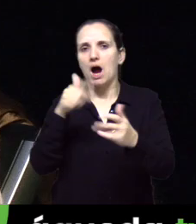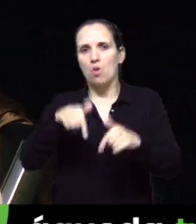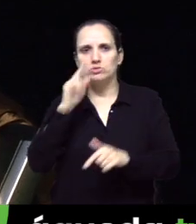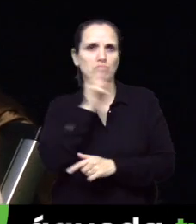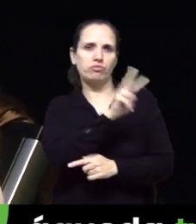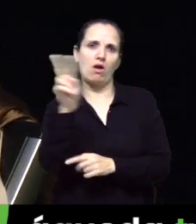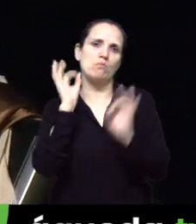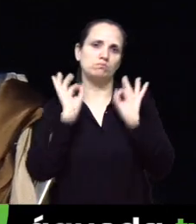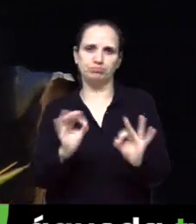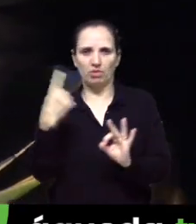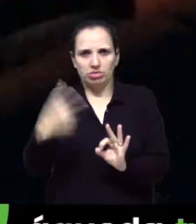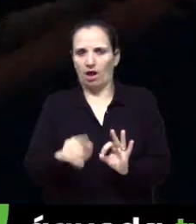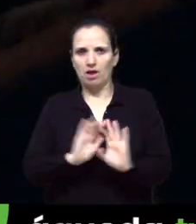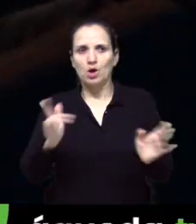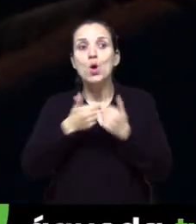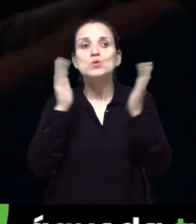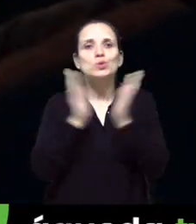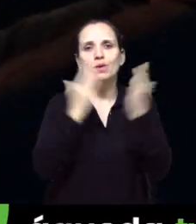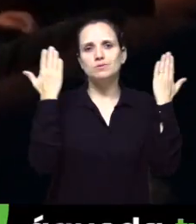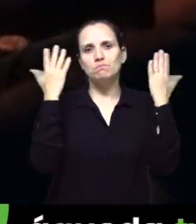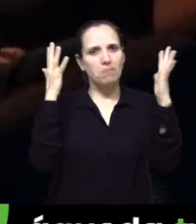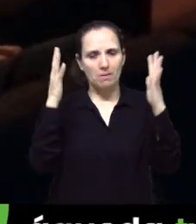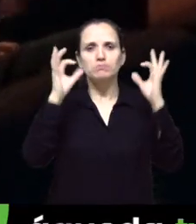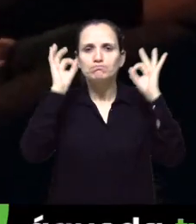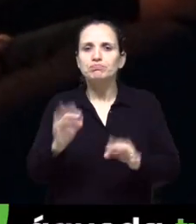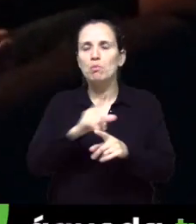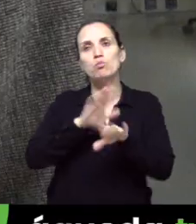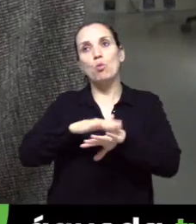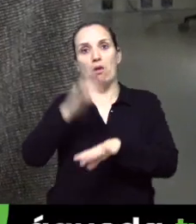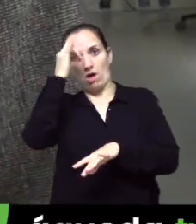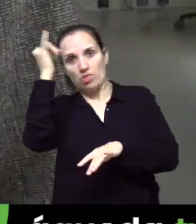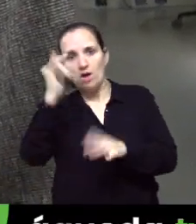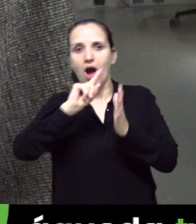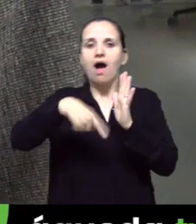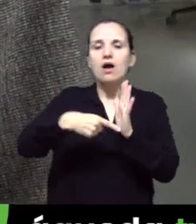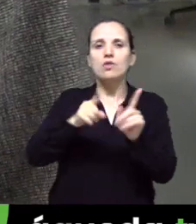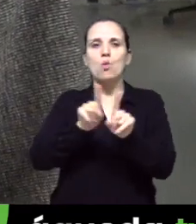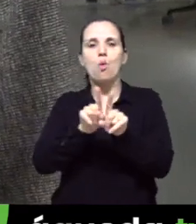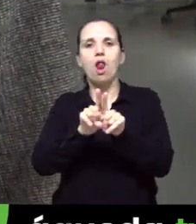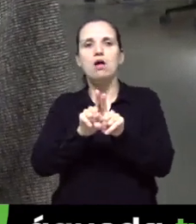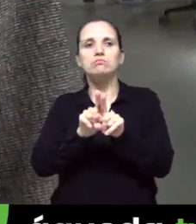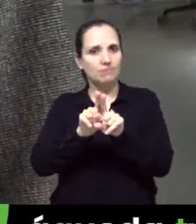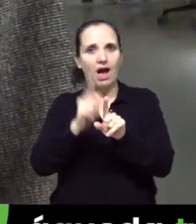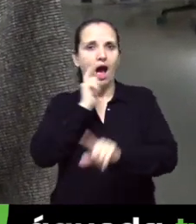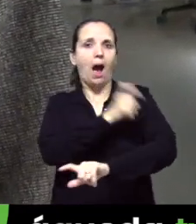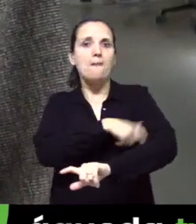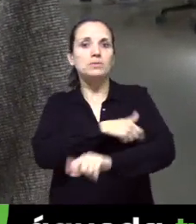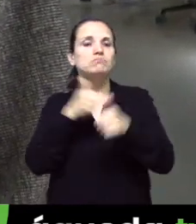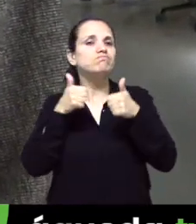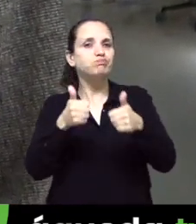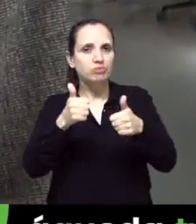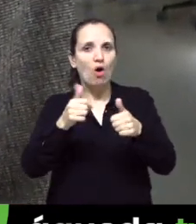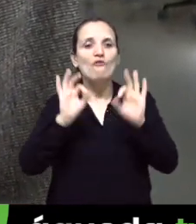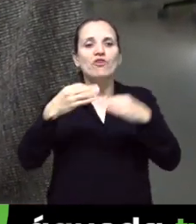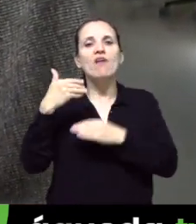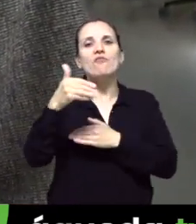esta educação espelhou-se hoje aqui no Centro de Artes e, portanto, acho que estamos todos de parabéns, não só pela iniciativa, mas por saber que a Águeda estará